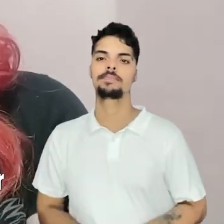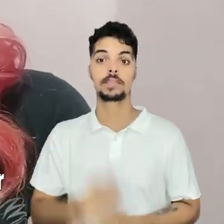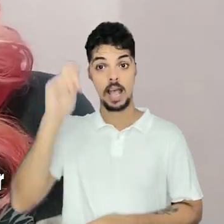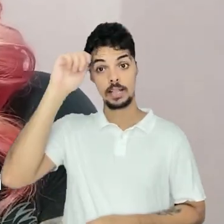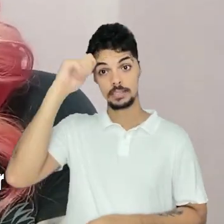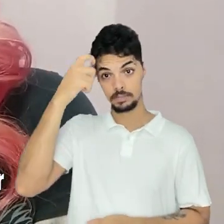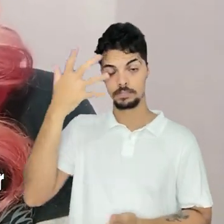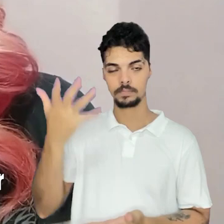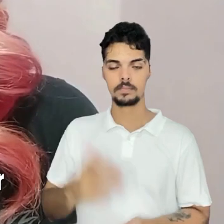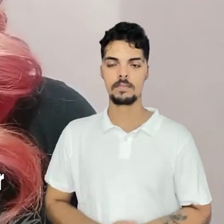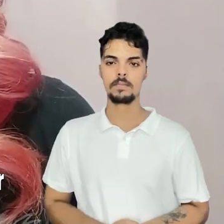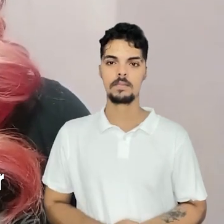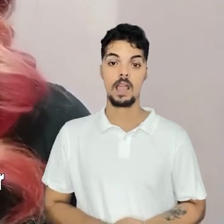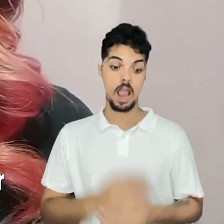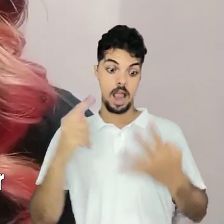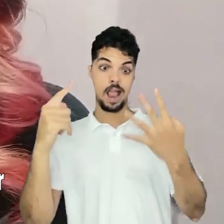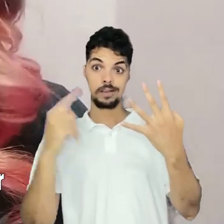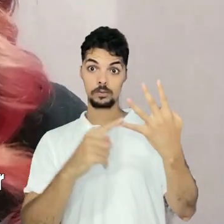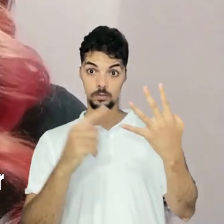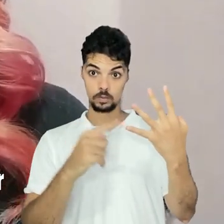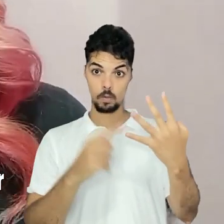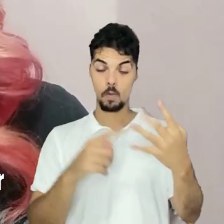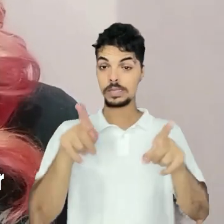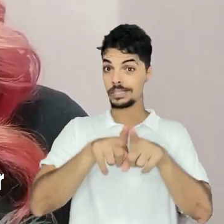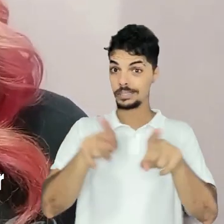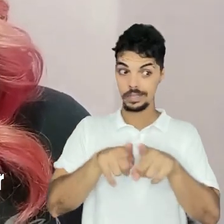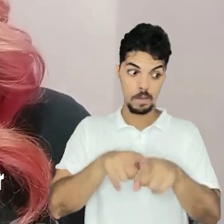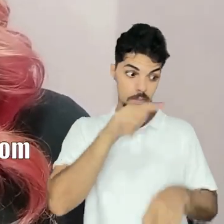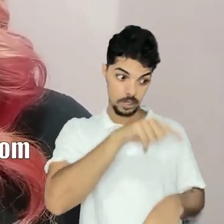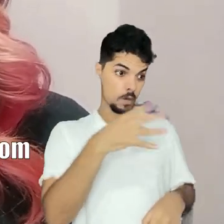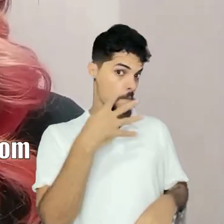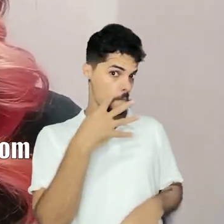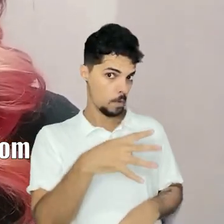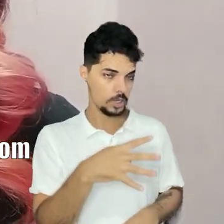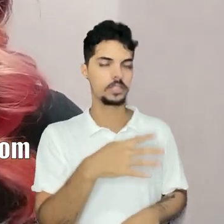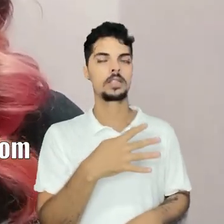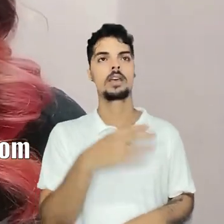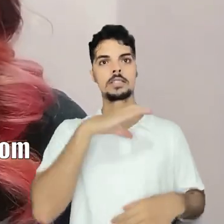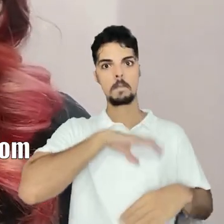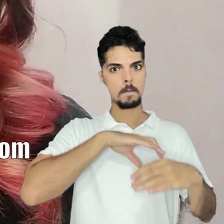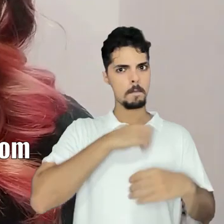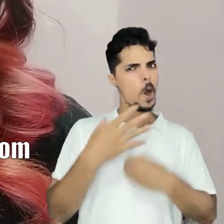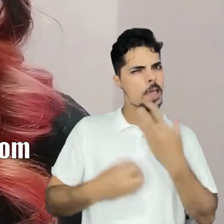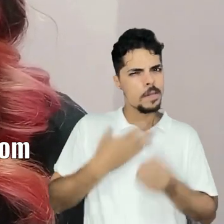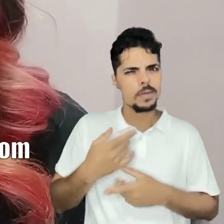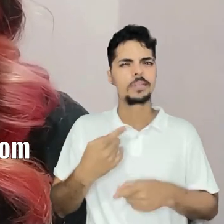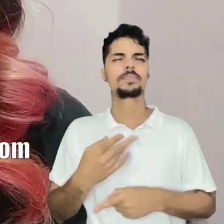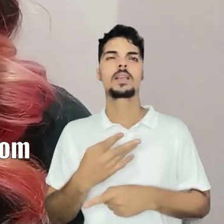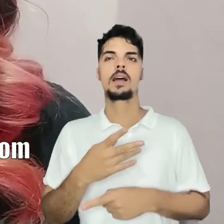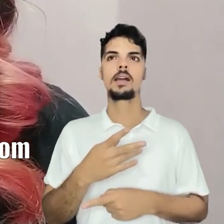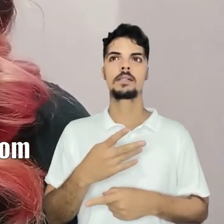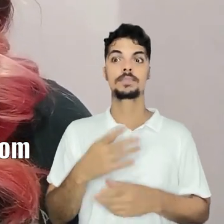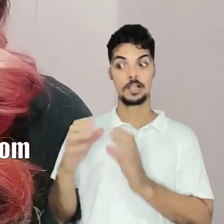Como quarta possibilidade das inúmeras que surgem ao analisar esse documento, ainda é possível que